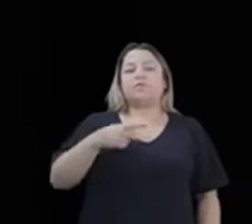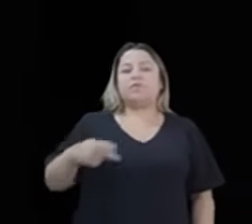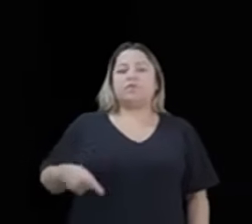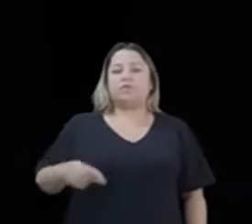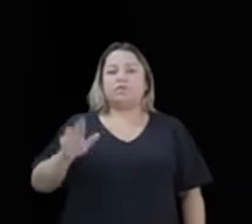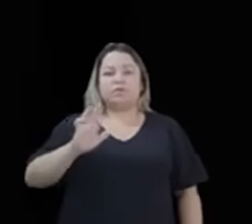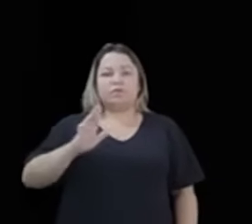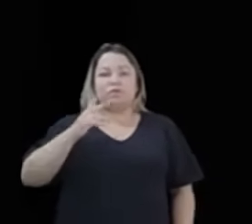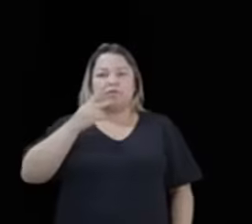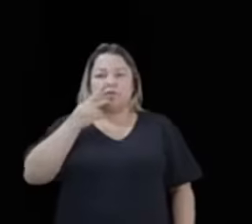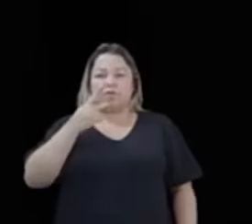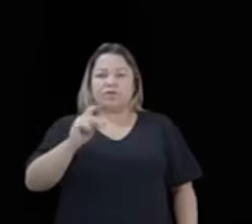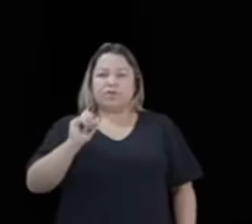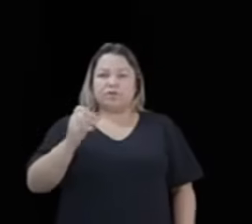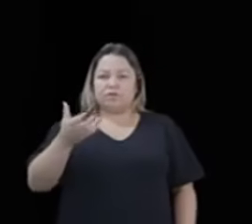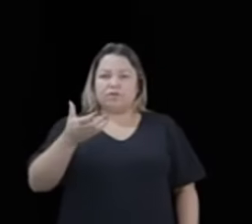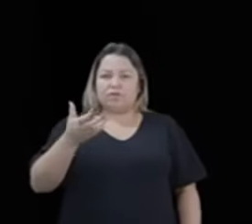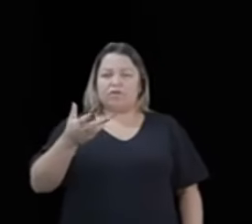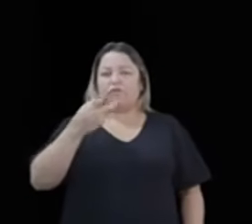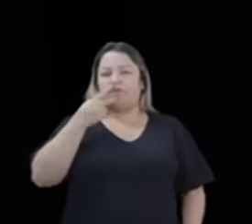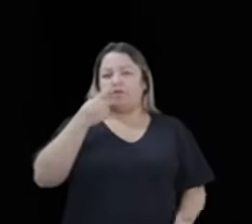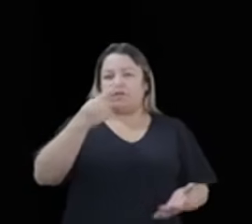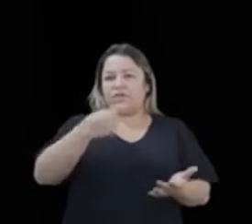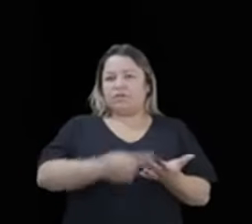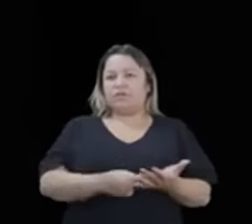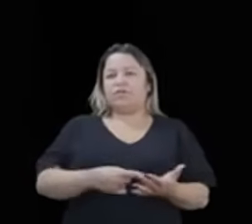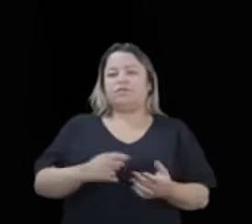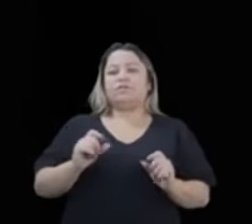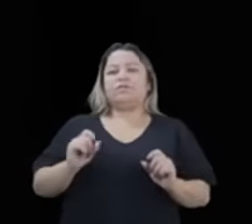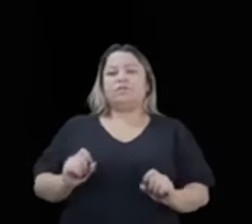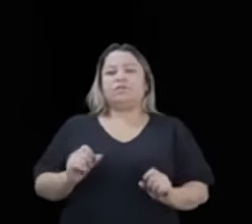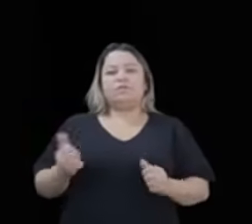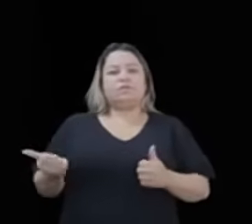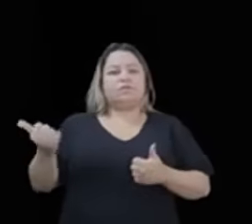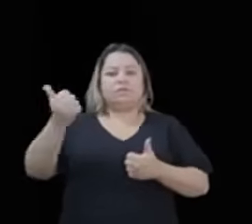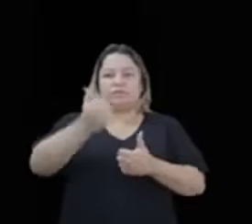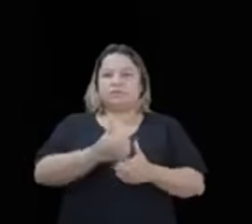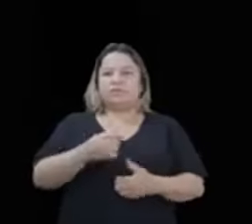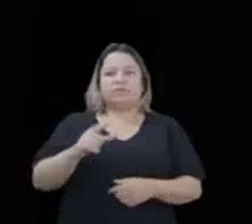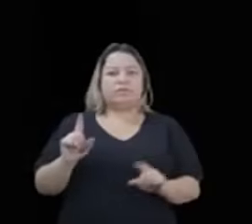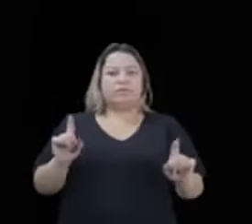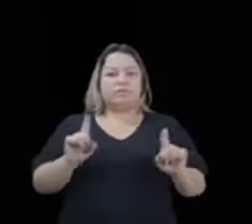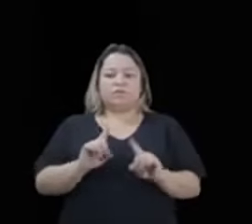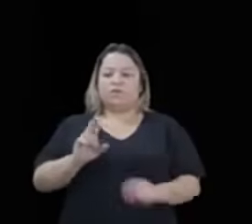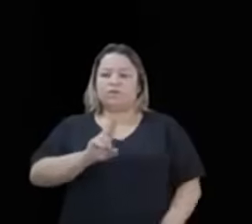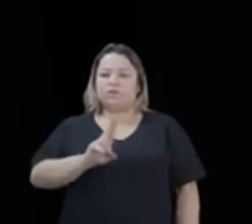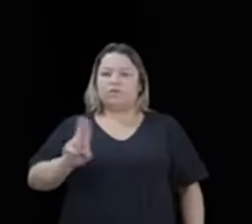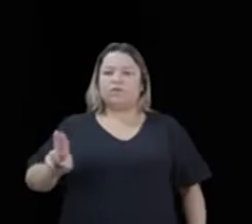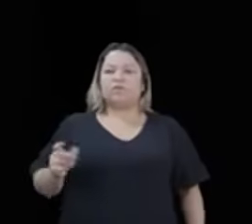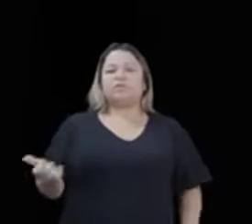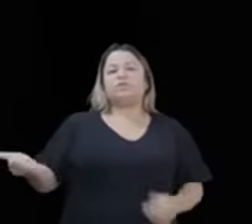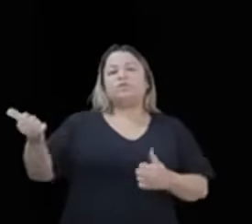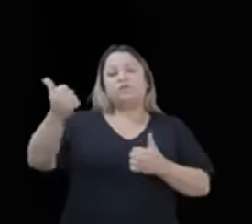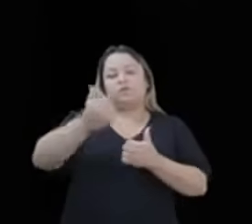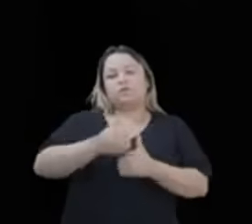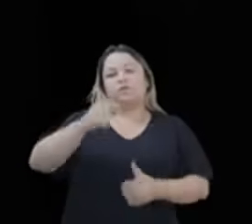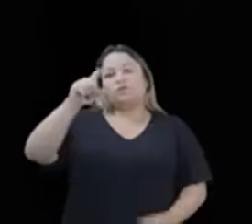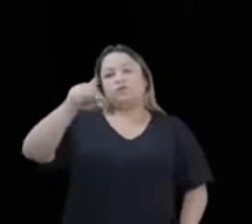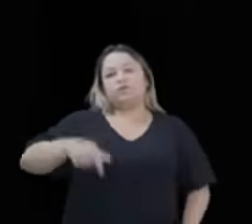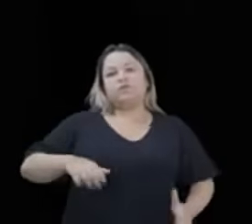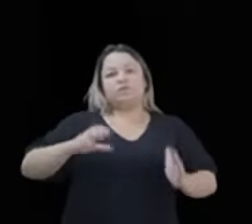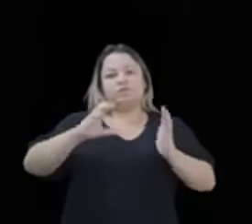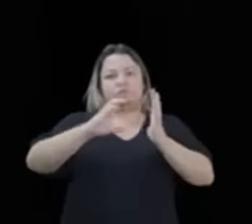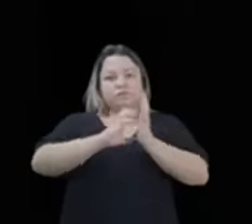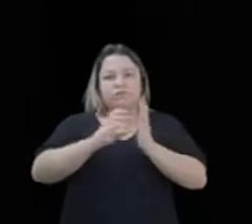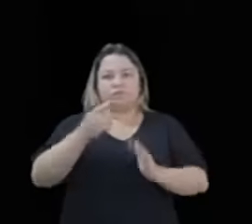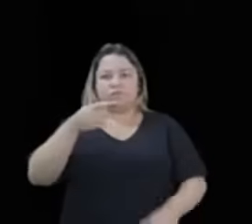Lula, e eu quero reafirmar, o seu substituto não será um nome, o seu substituto será o Partido